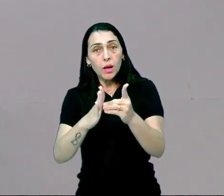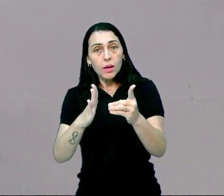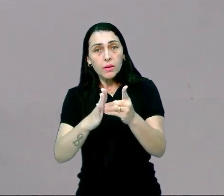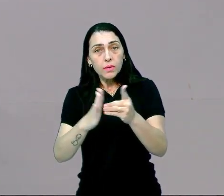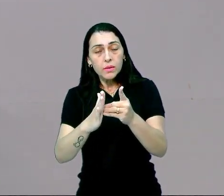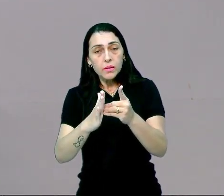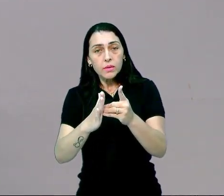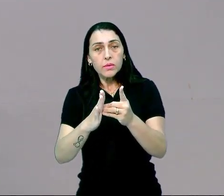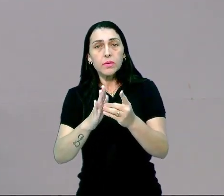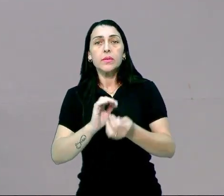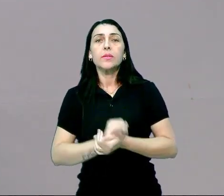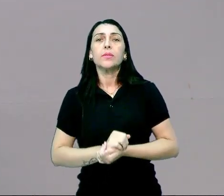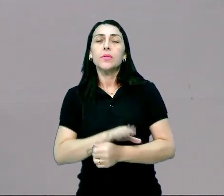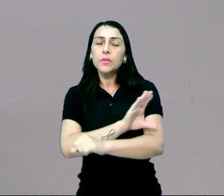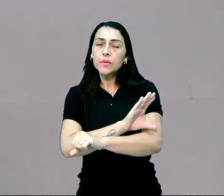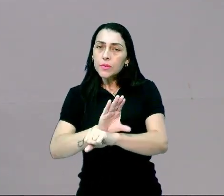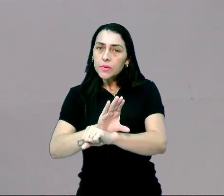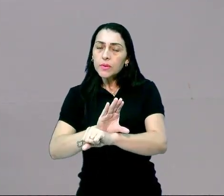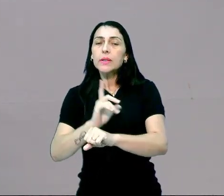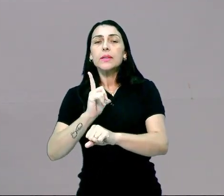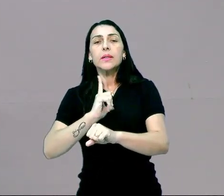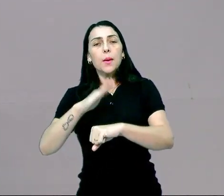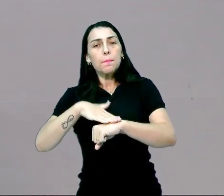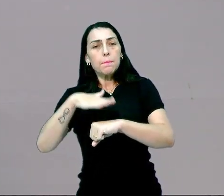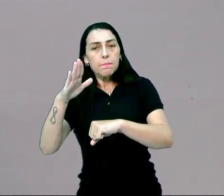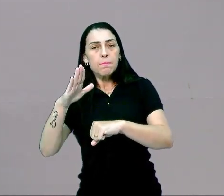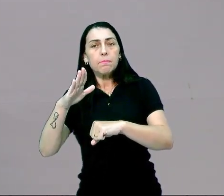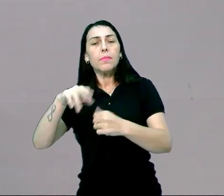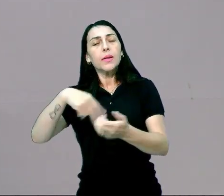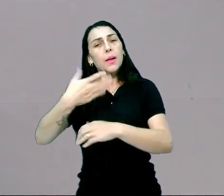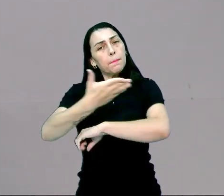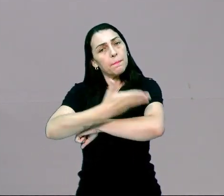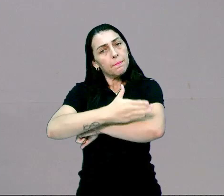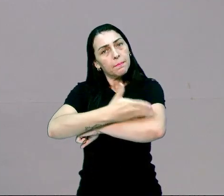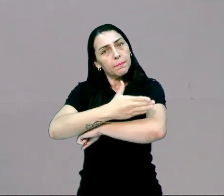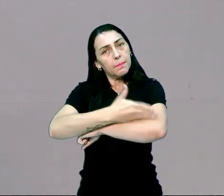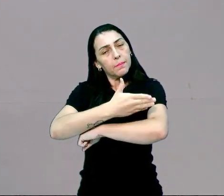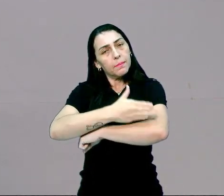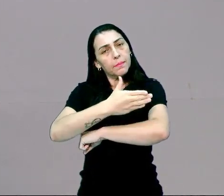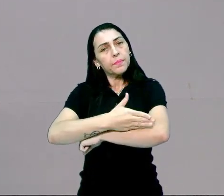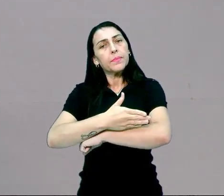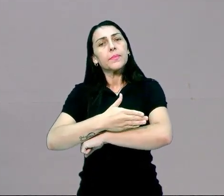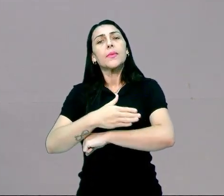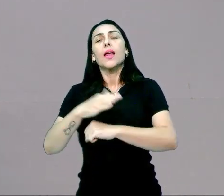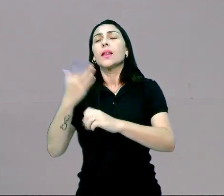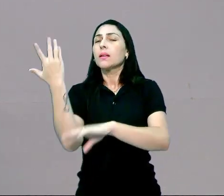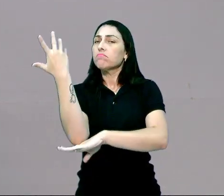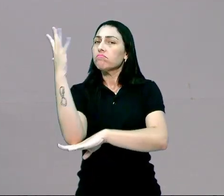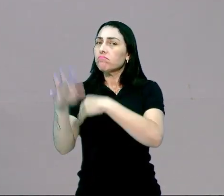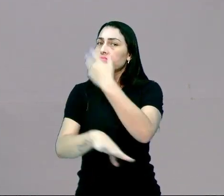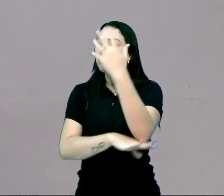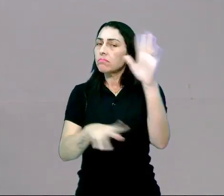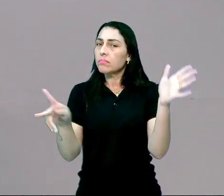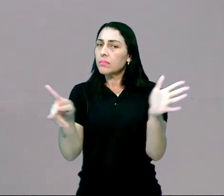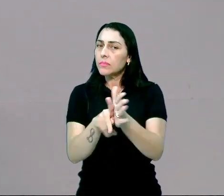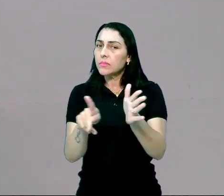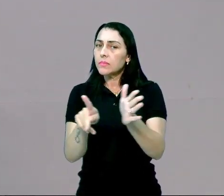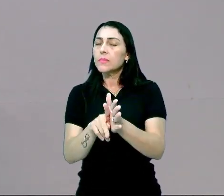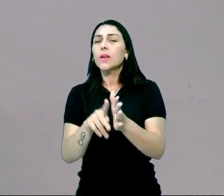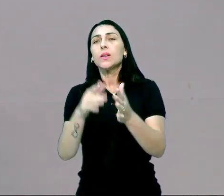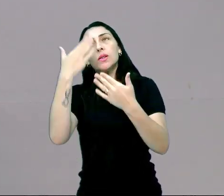que a de cultura indígena, que tem mais o aspecto da sua prática, até porque é algo mais da natureza, é algo